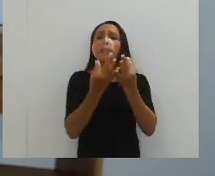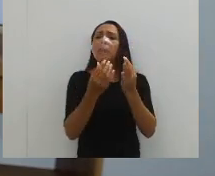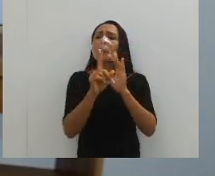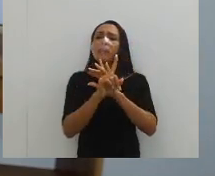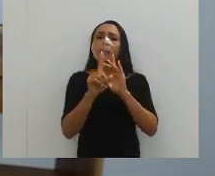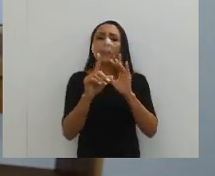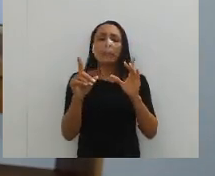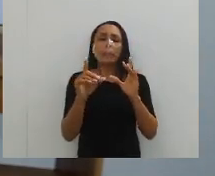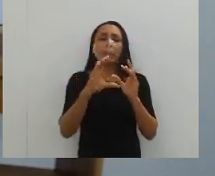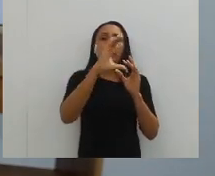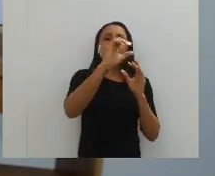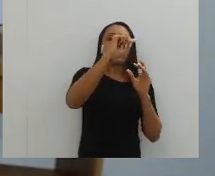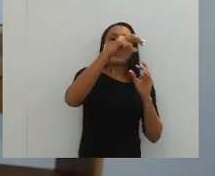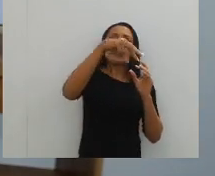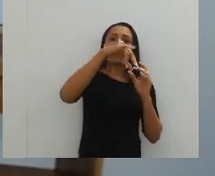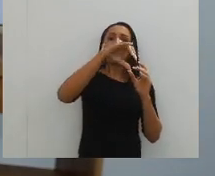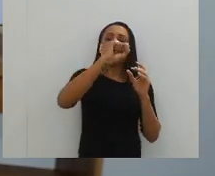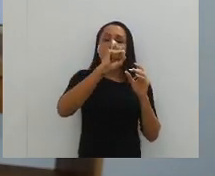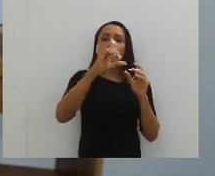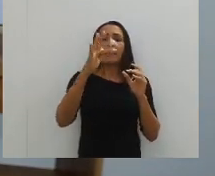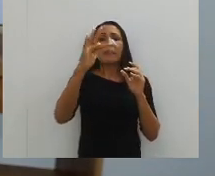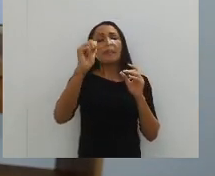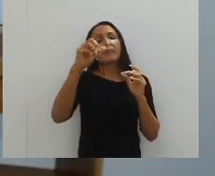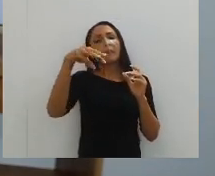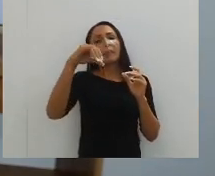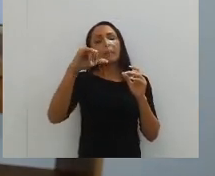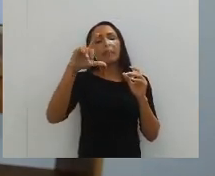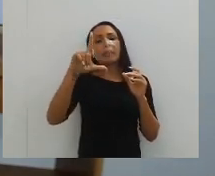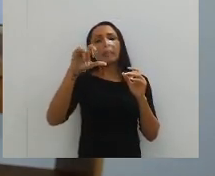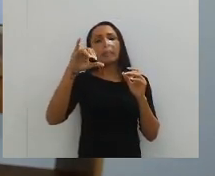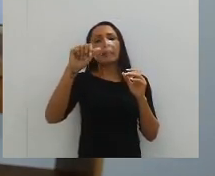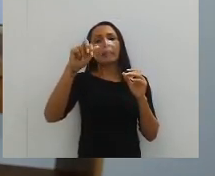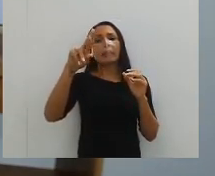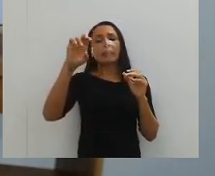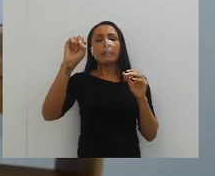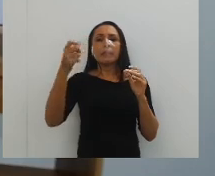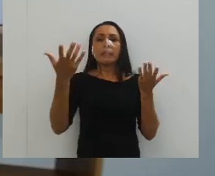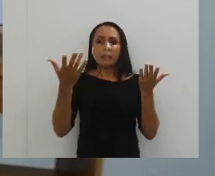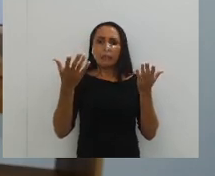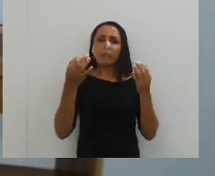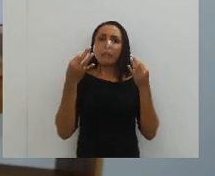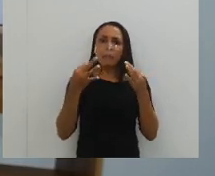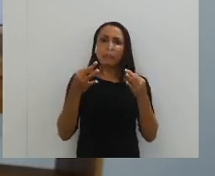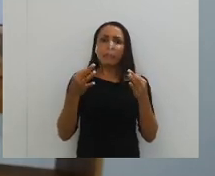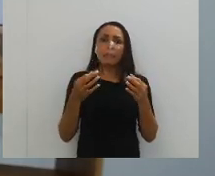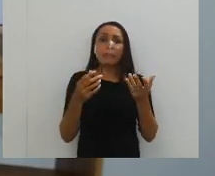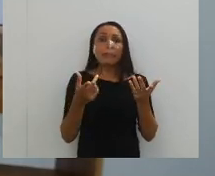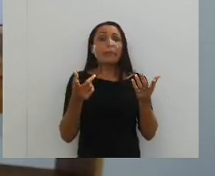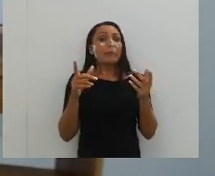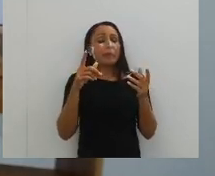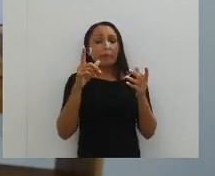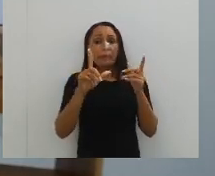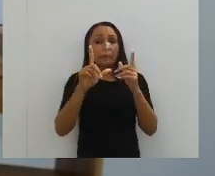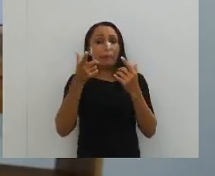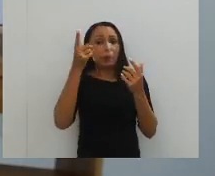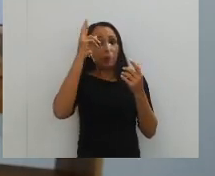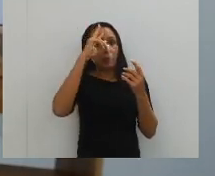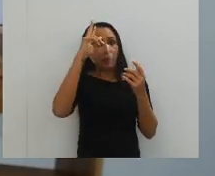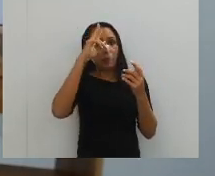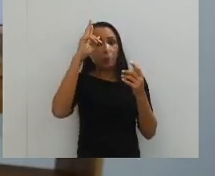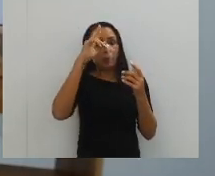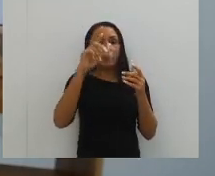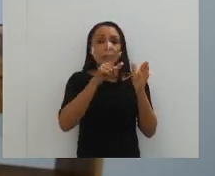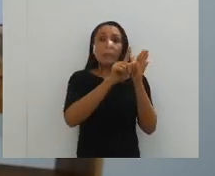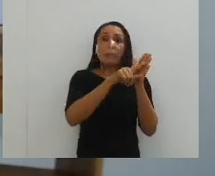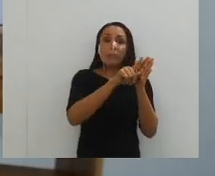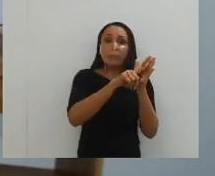botar Canis familiaris, tá? Lembrem que a categoria espécie, ela não pode vir sem o gênero, tá? O gênero